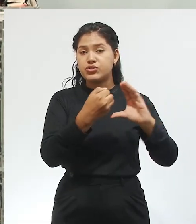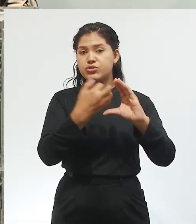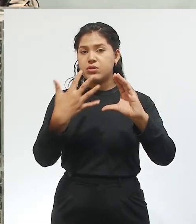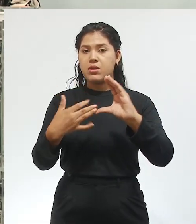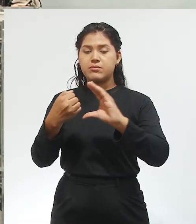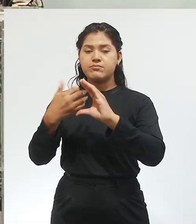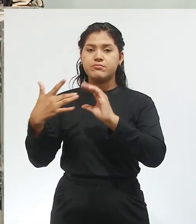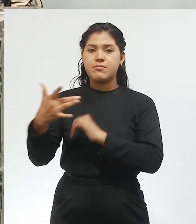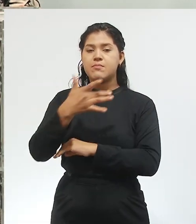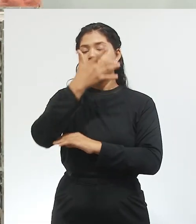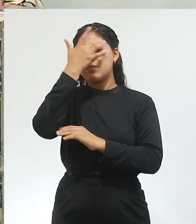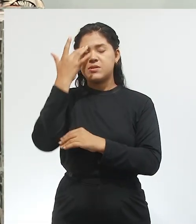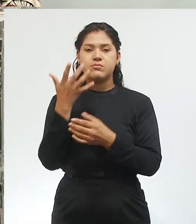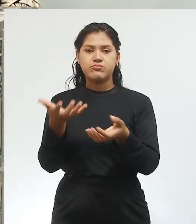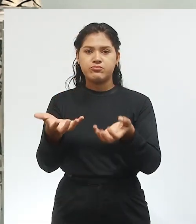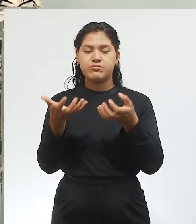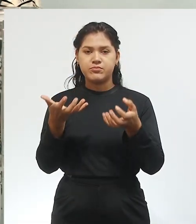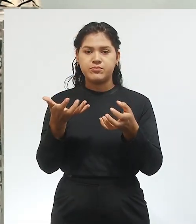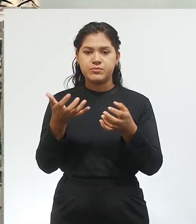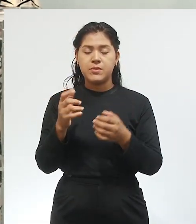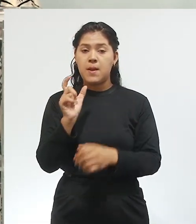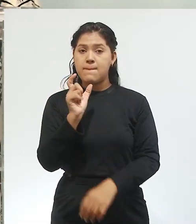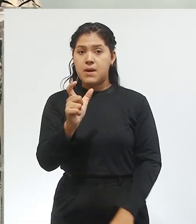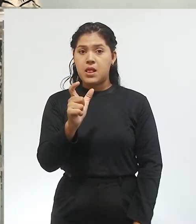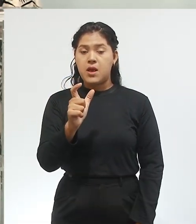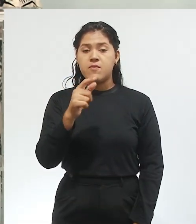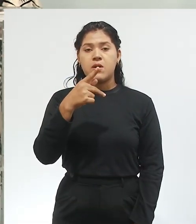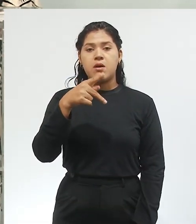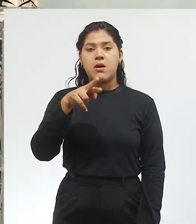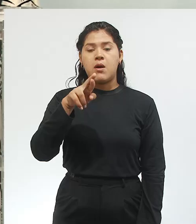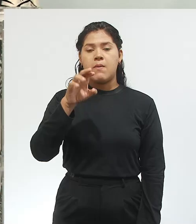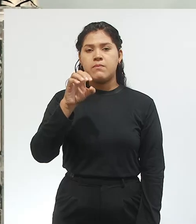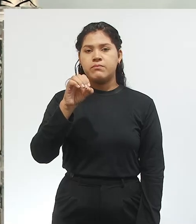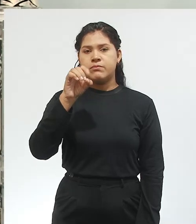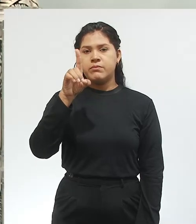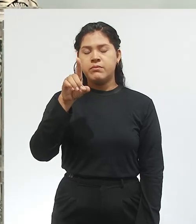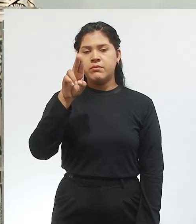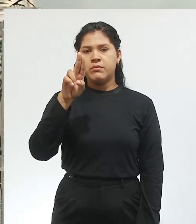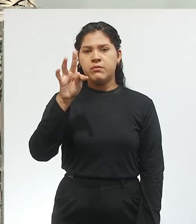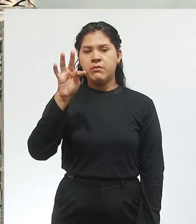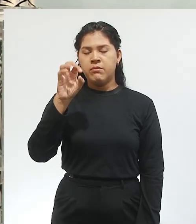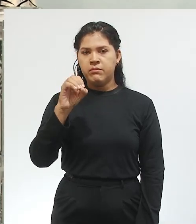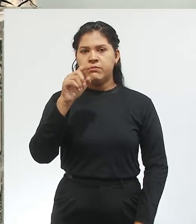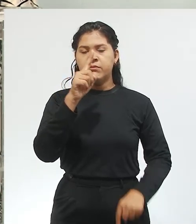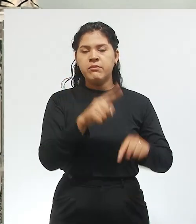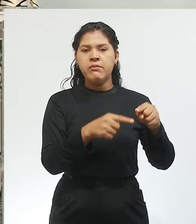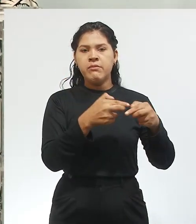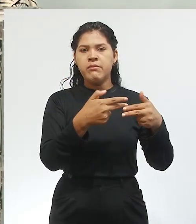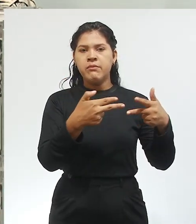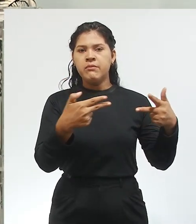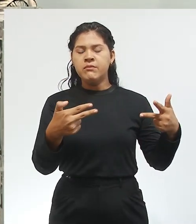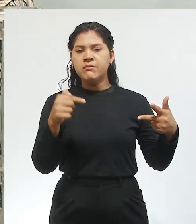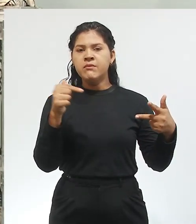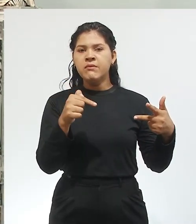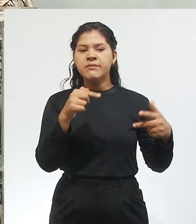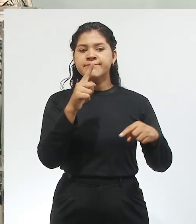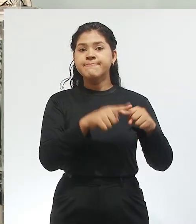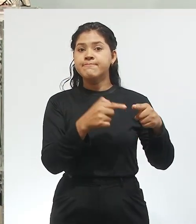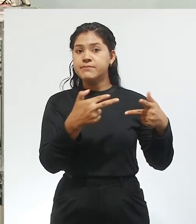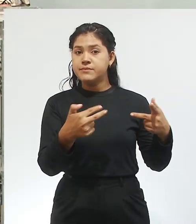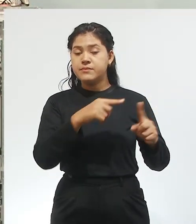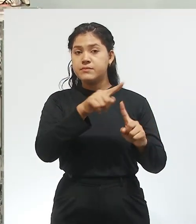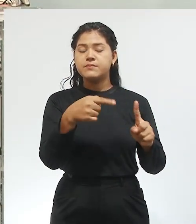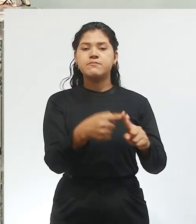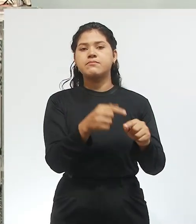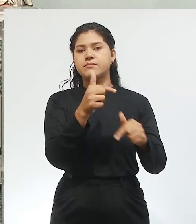você está trabalhando. Ali, quando a gente fala em produto, que é o P do produto, a gente não está falando só em produto, a gente está falando em produto